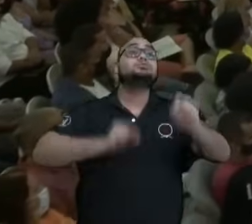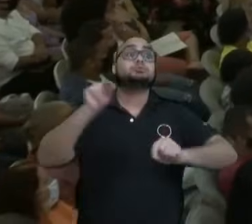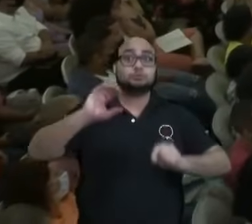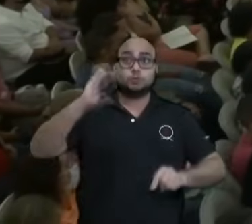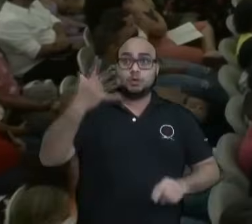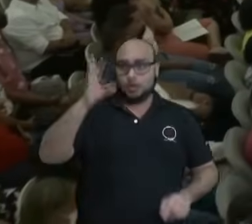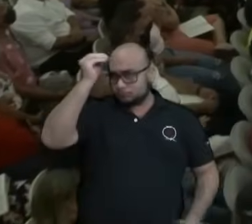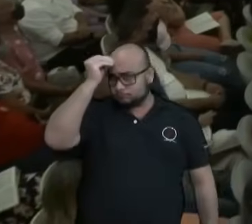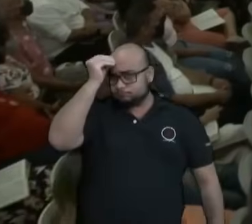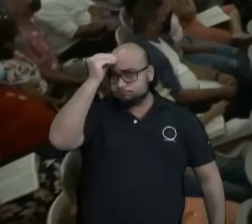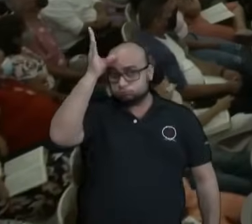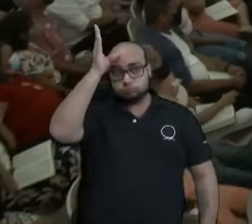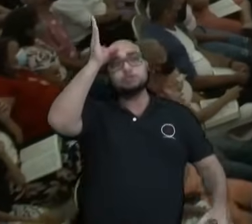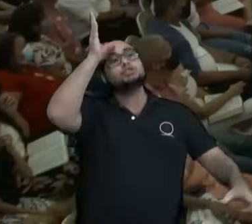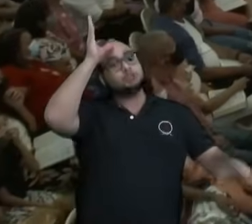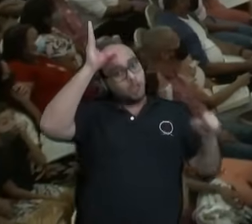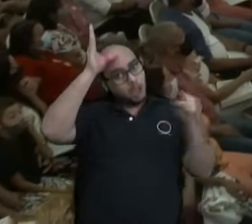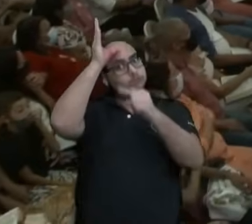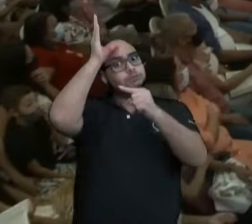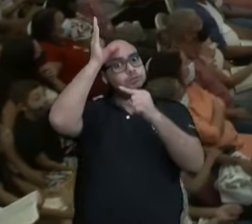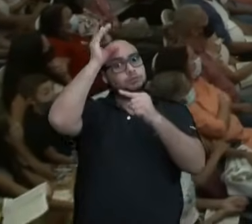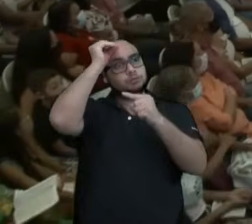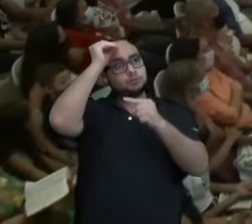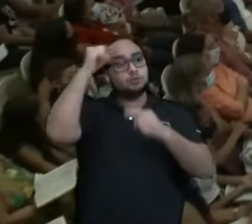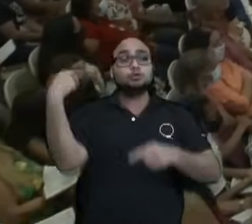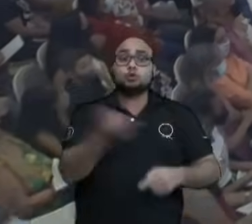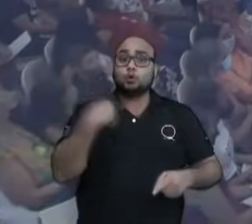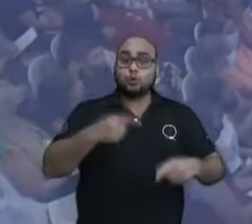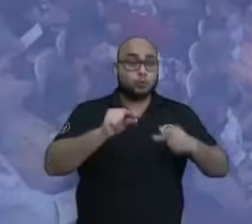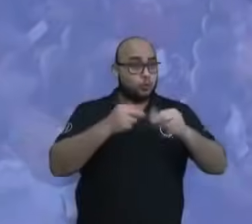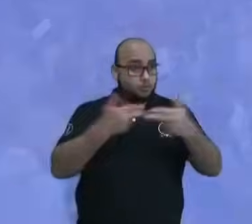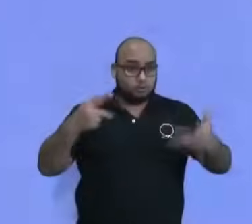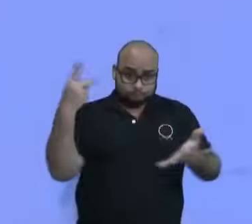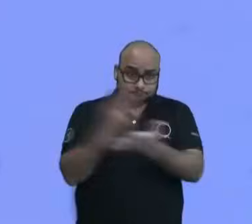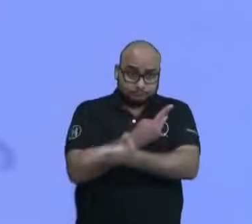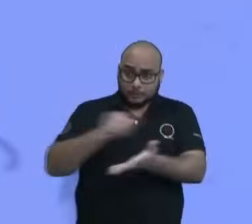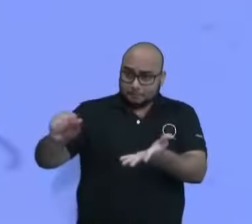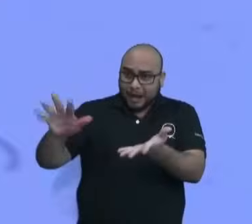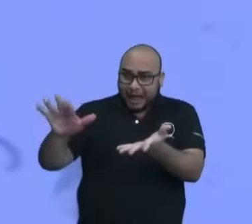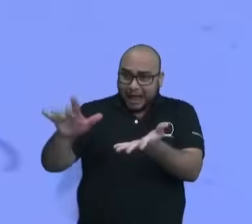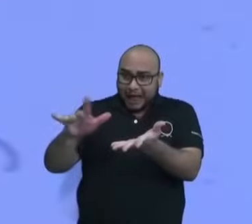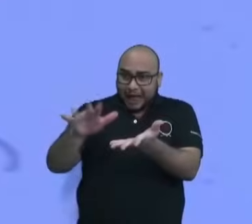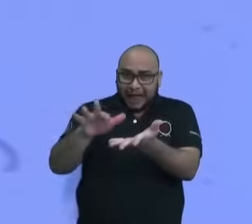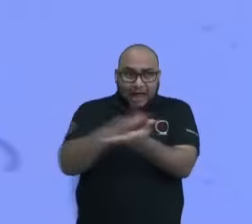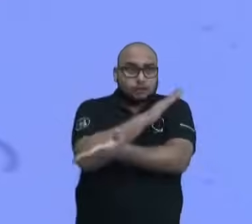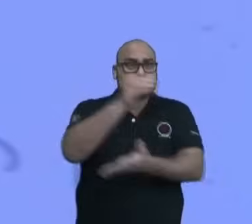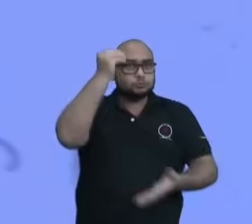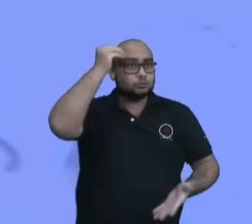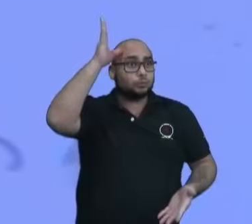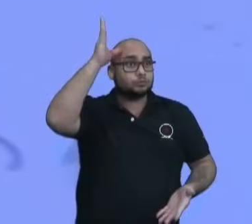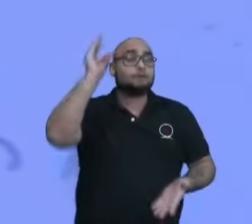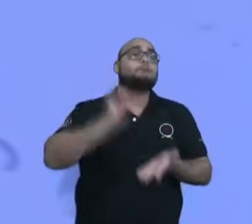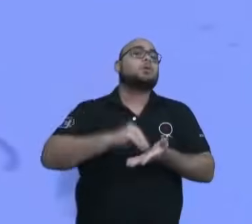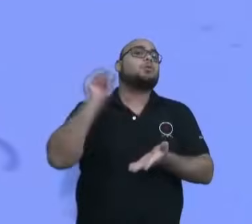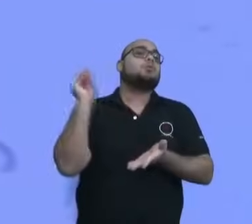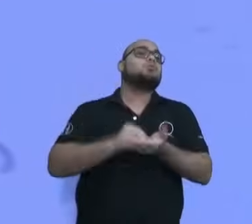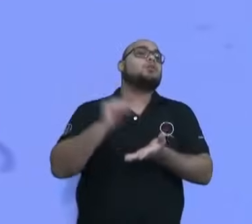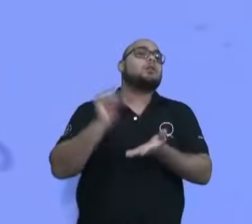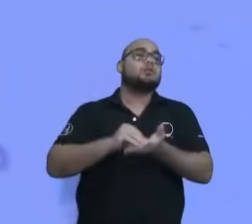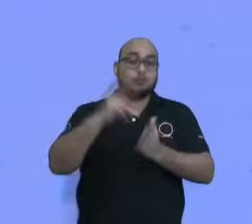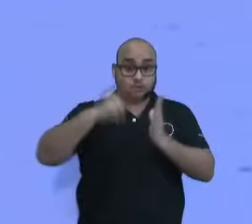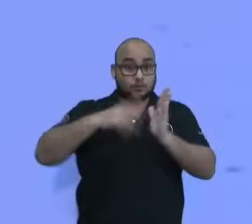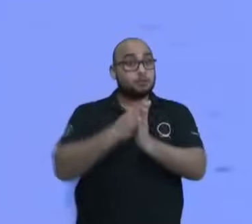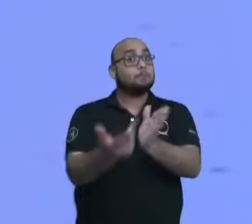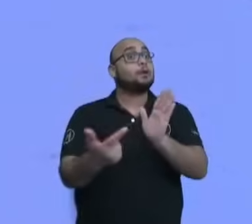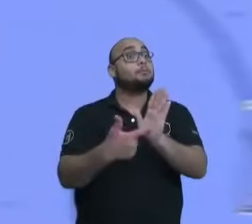a única coisa que destrói o povo de deus meus irmãos é a falta de conhecimento não lê a Bíblia não não vem ouvir a palavra não tem igreja